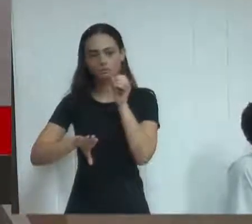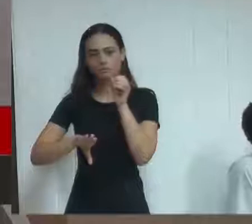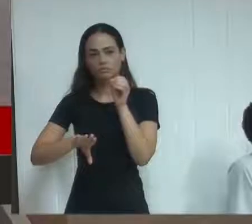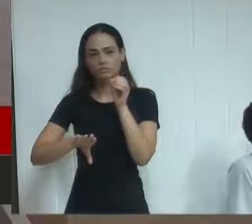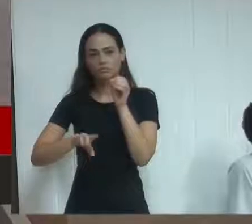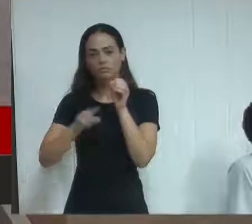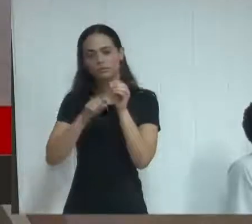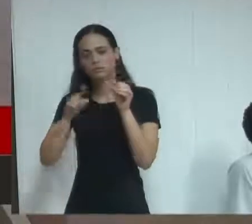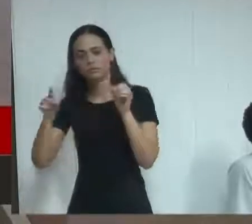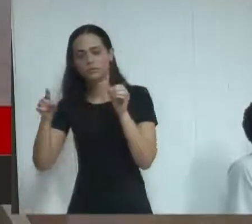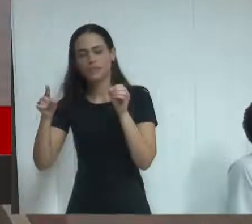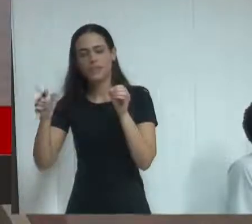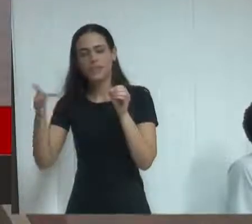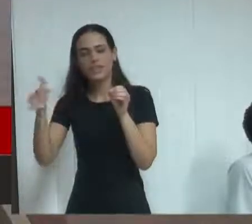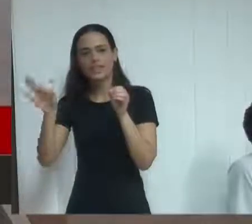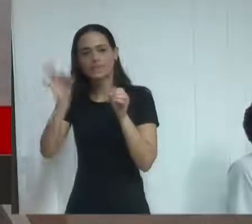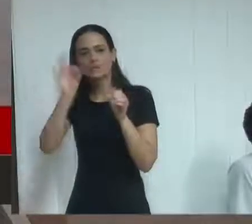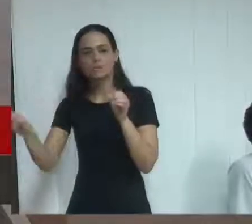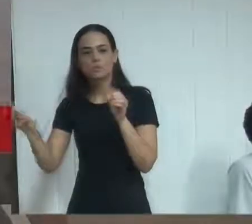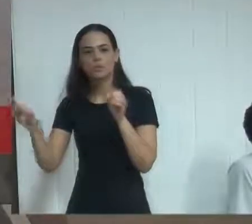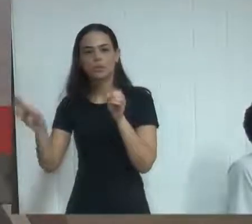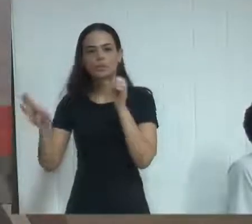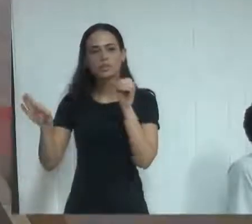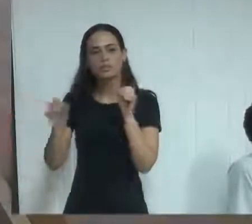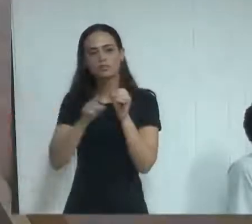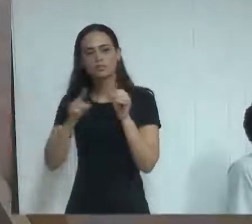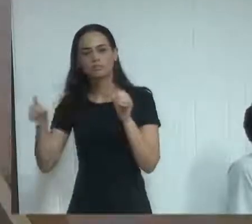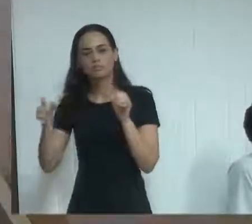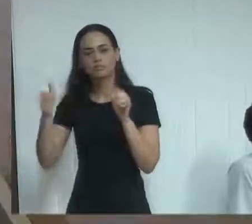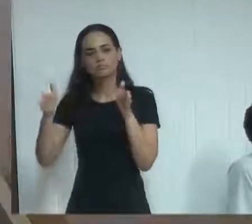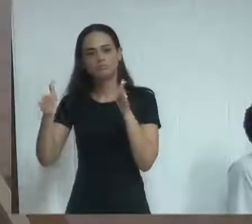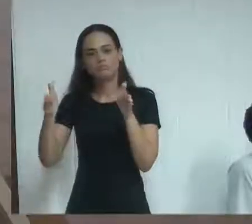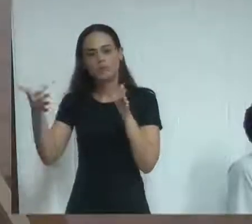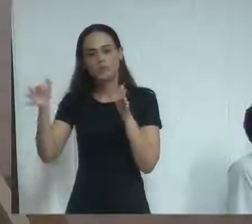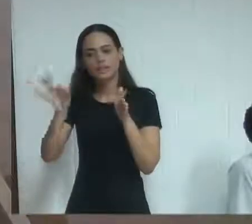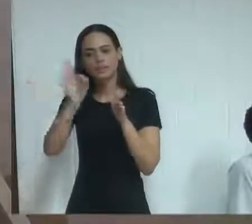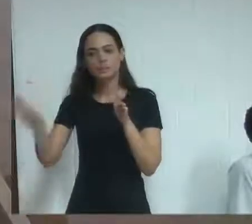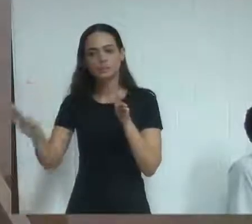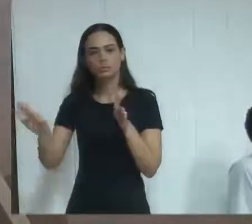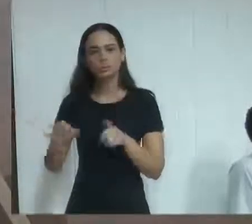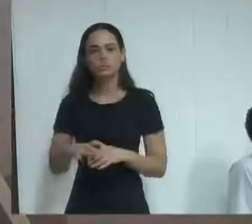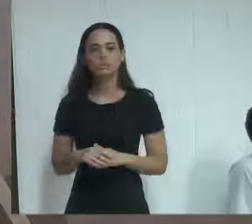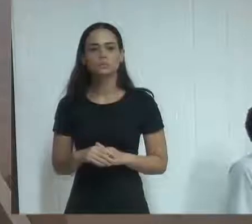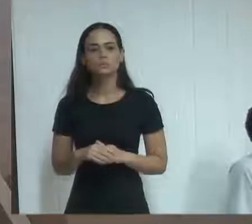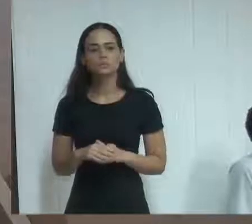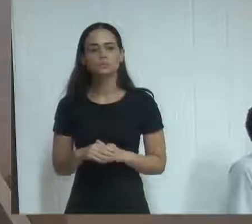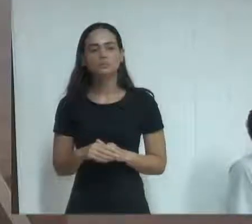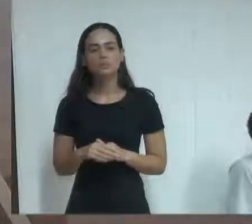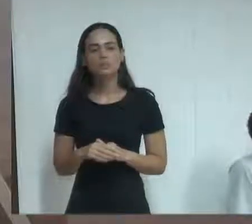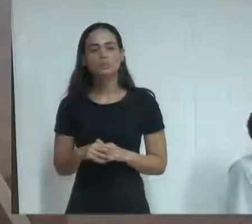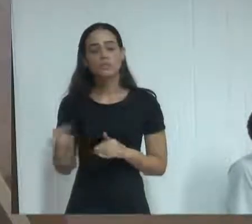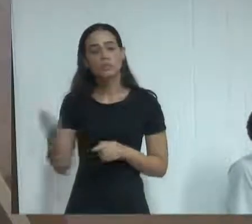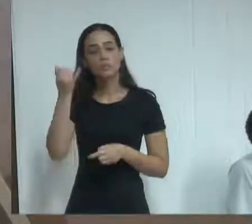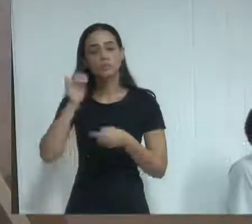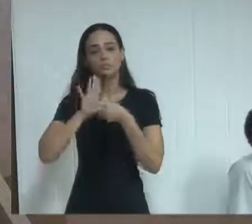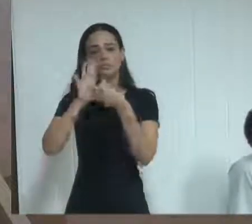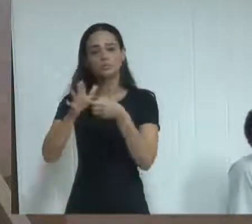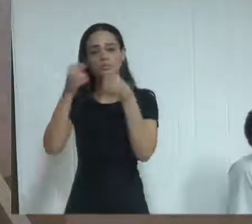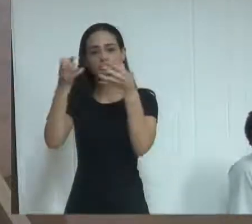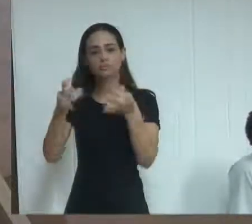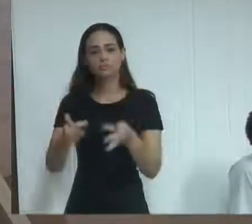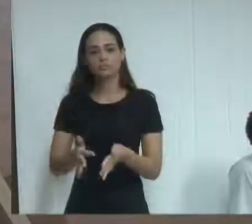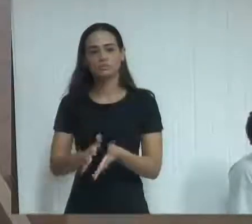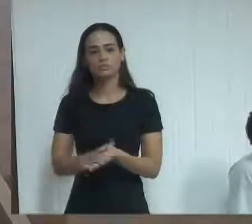Se ele é até 10%, ele poderia ser de 0% até. É importante frisar aqui que você tem o